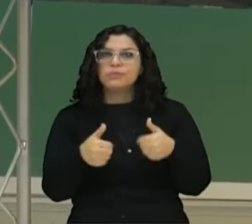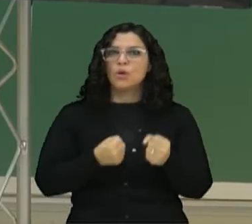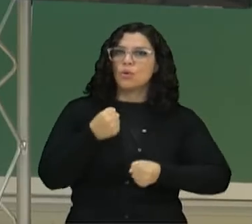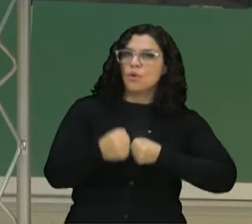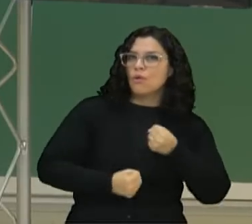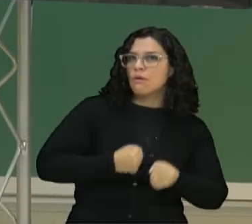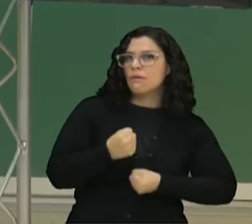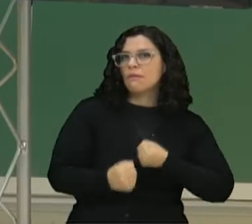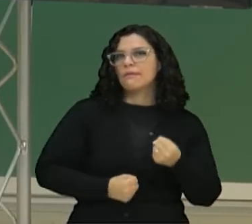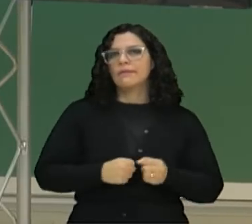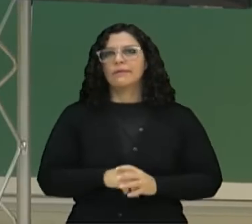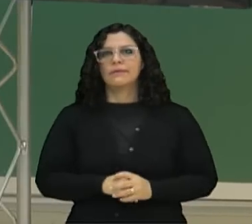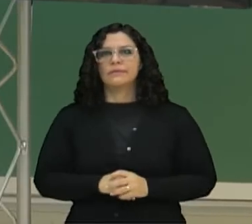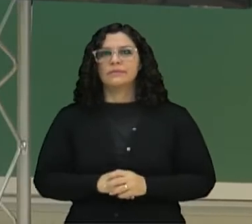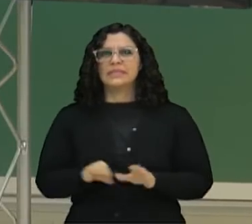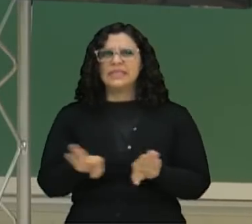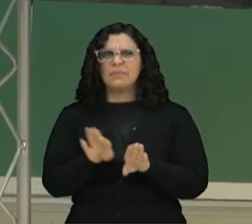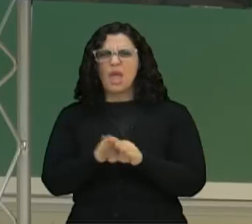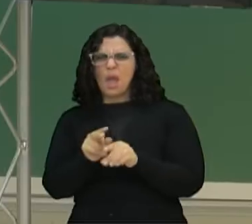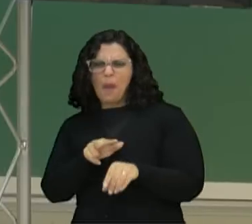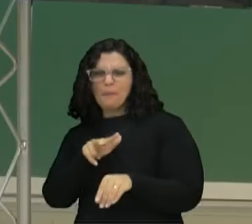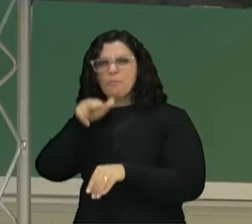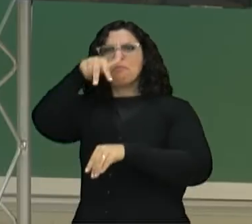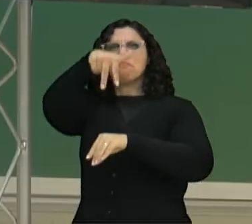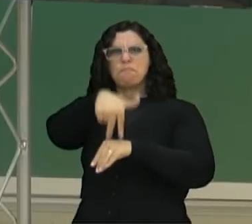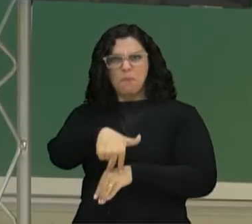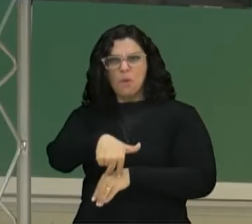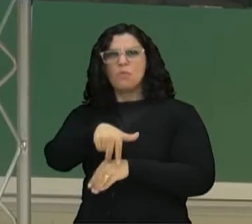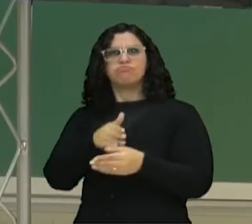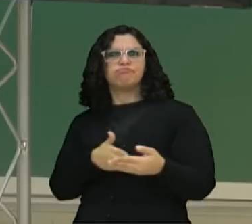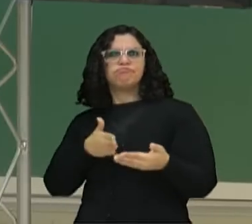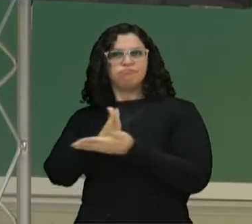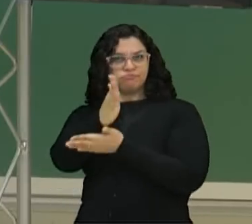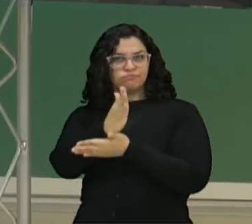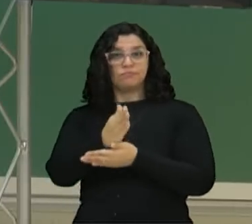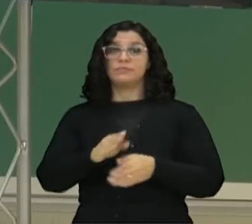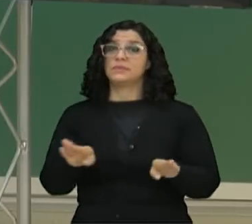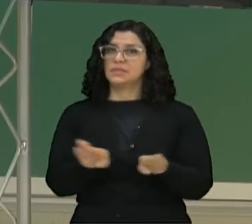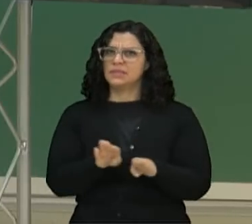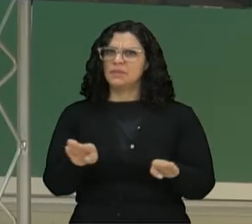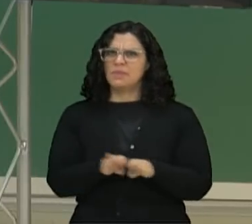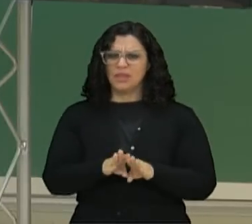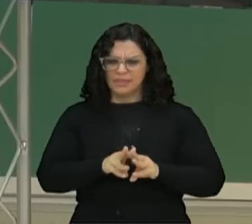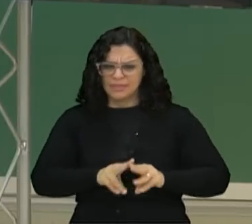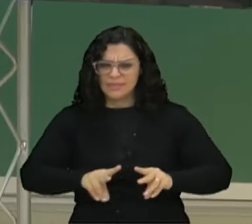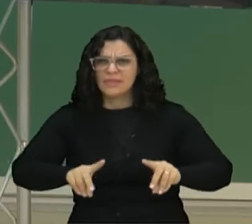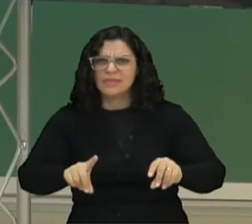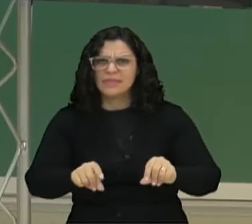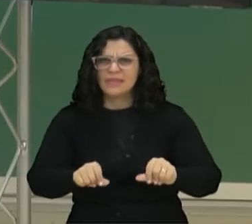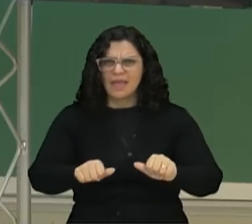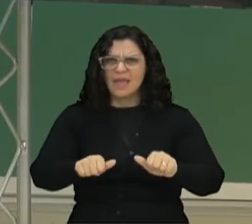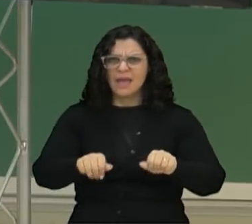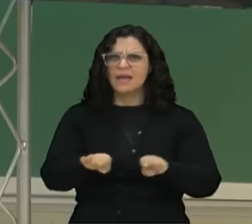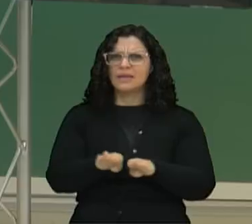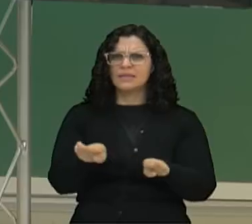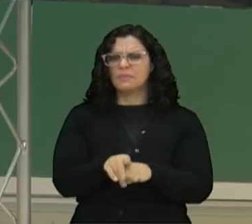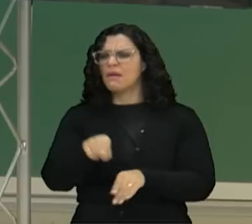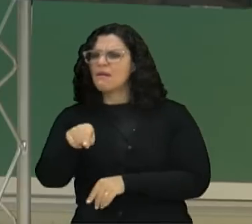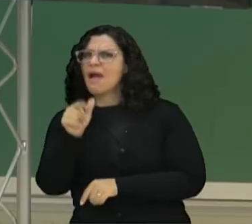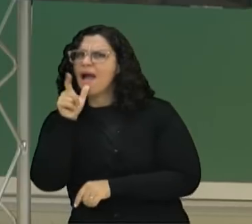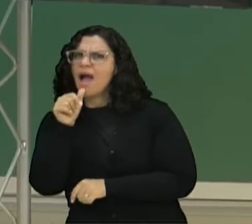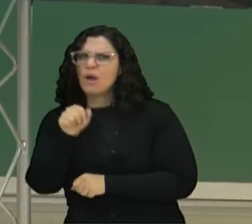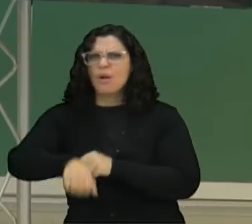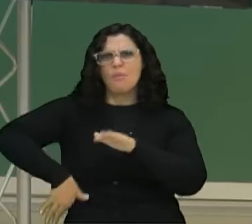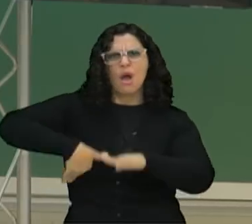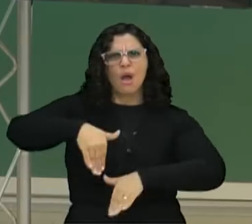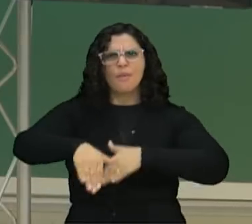correr, ultrapassar os obstáculos, desafios, né? Vai para o terreno de terra, vai para a